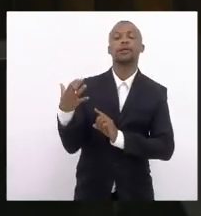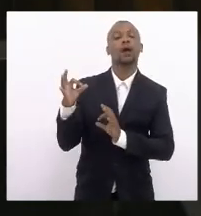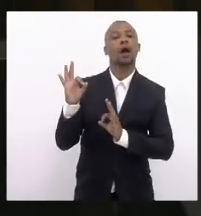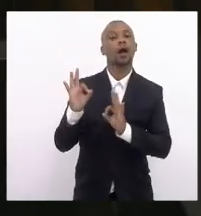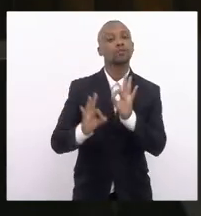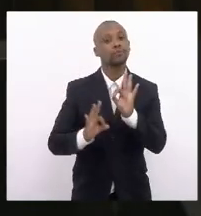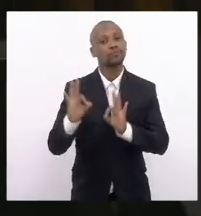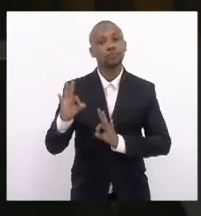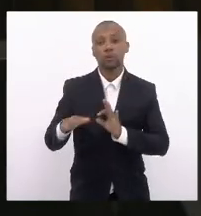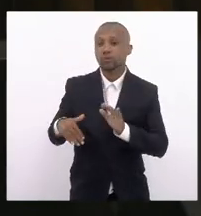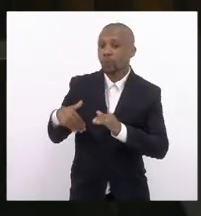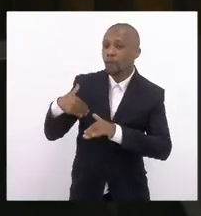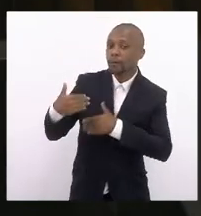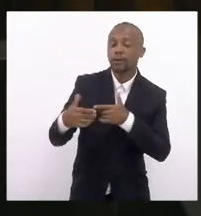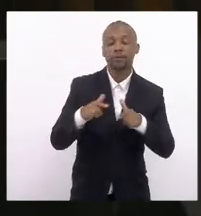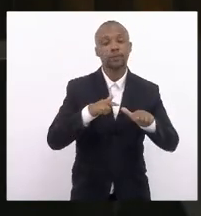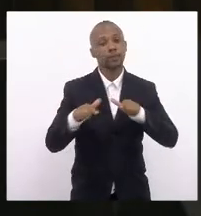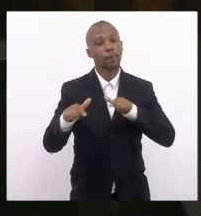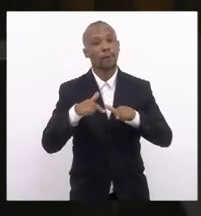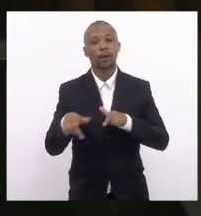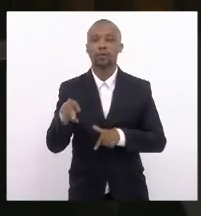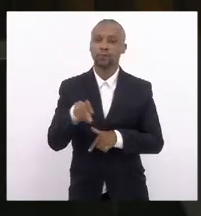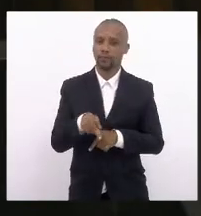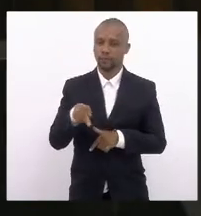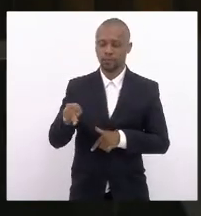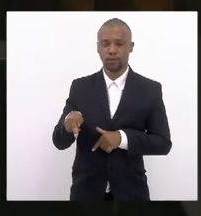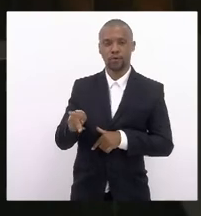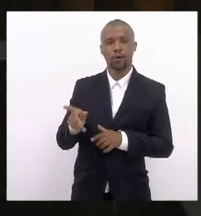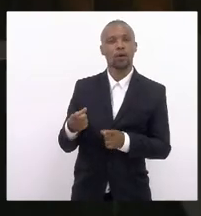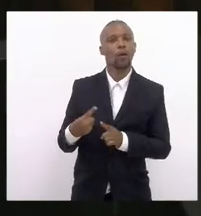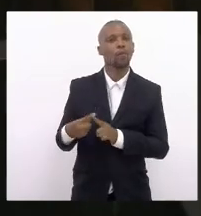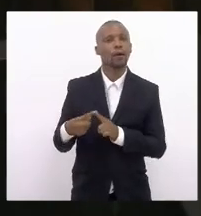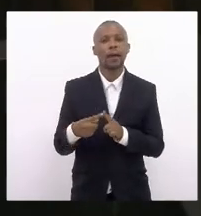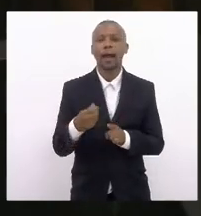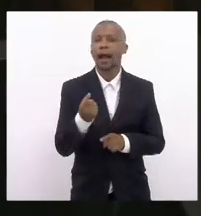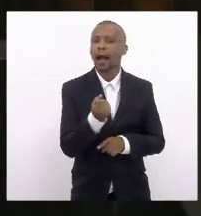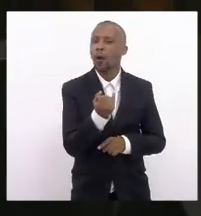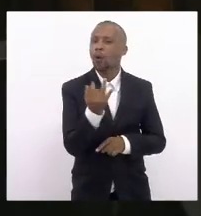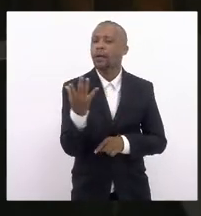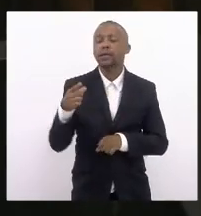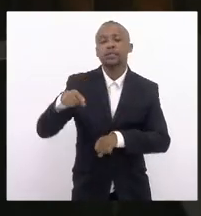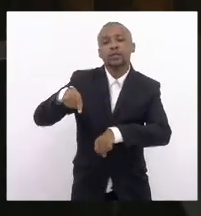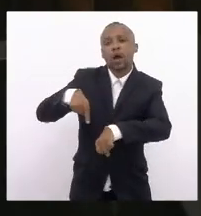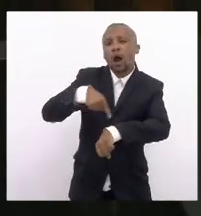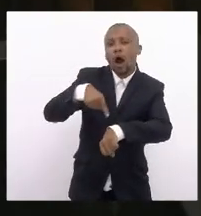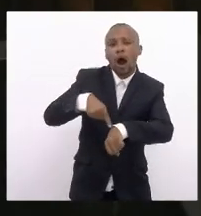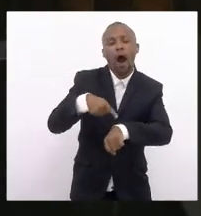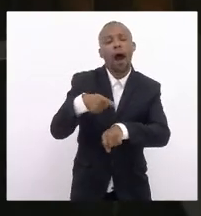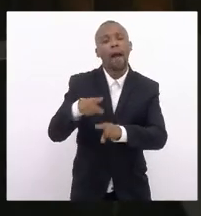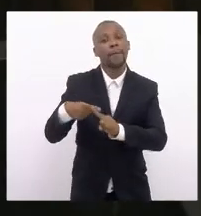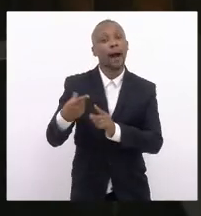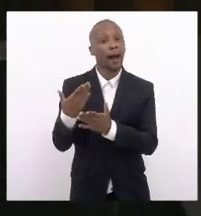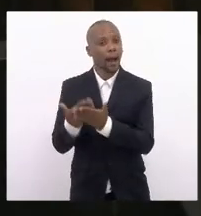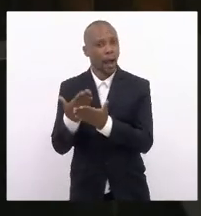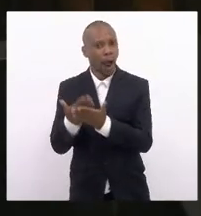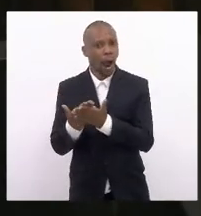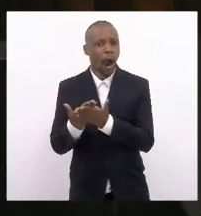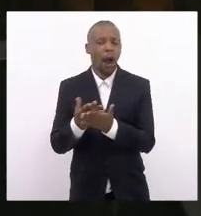do processo de trabalho dos professores, porque o número de horas-aula de cada disciplina